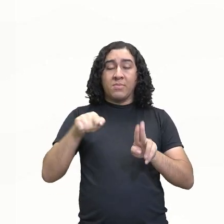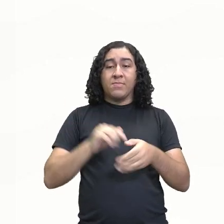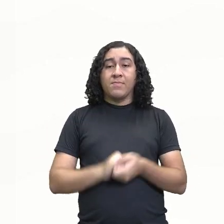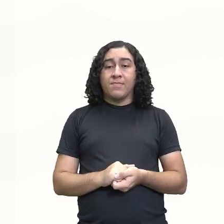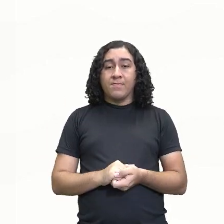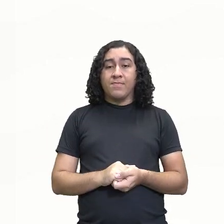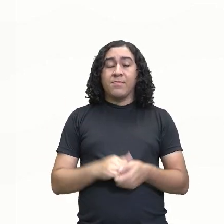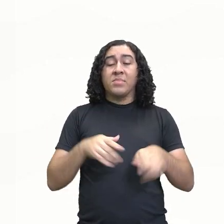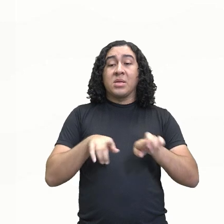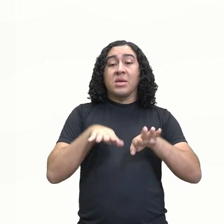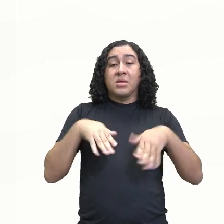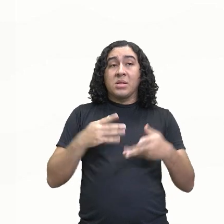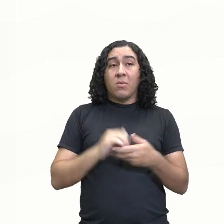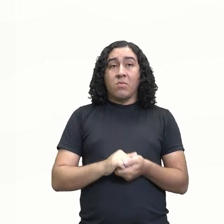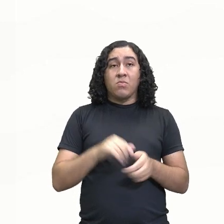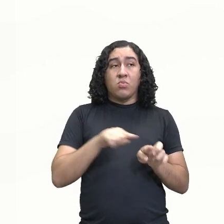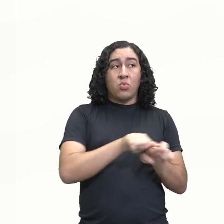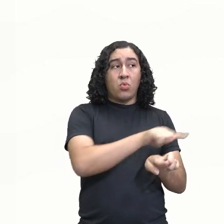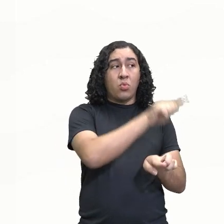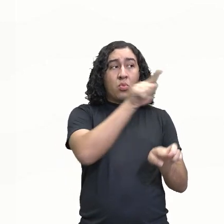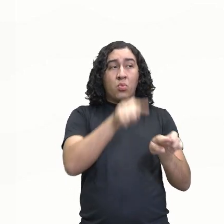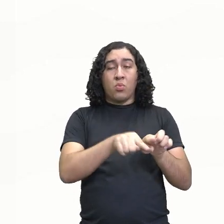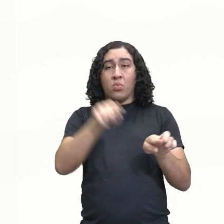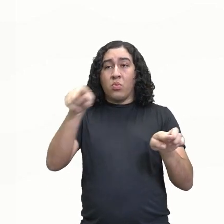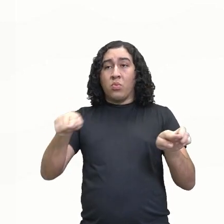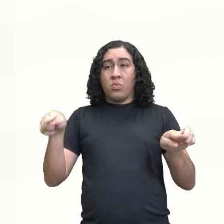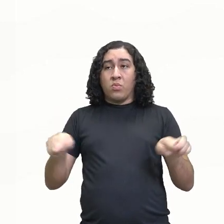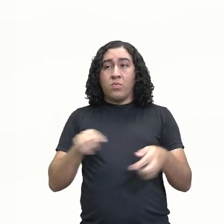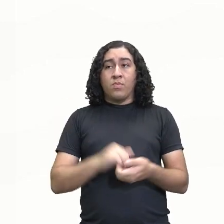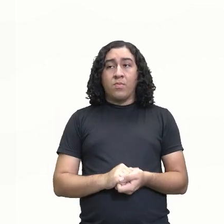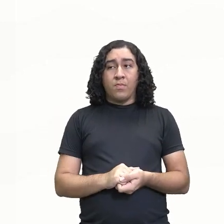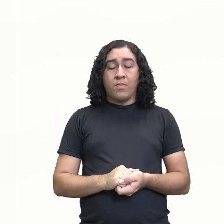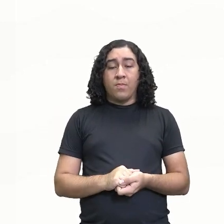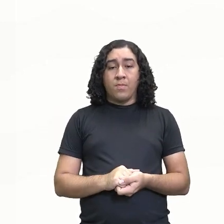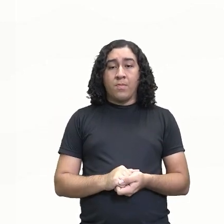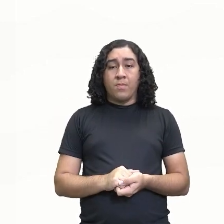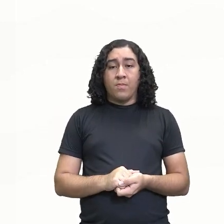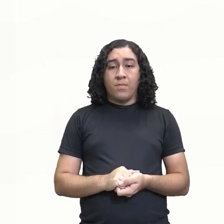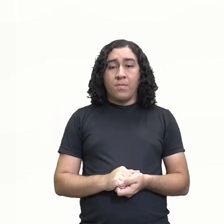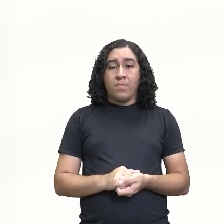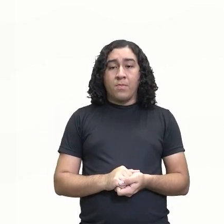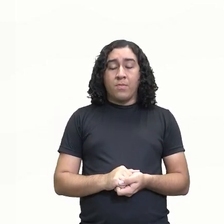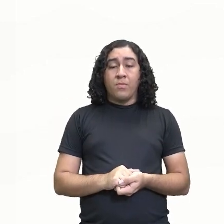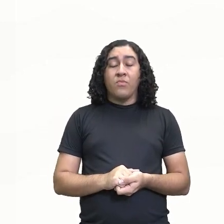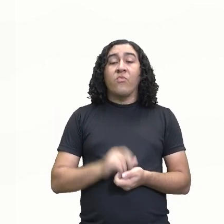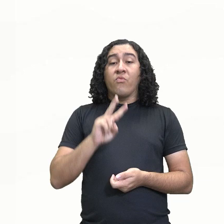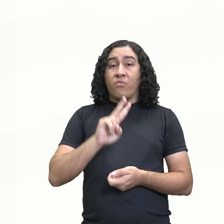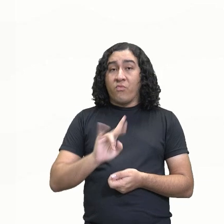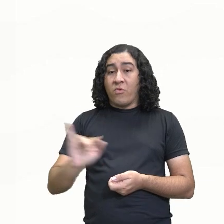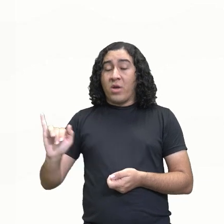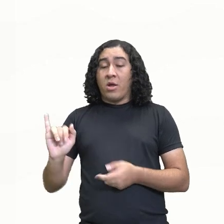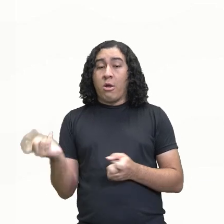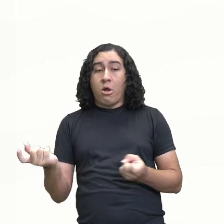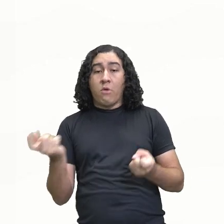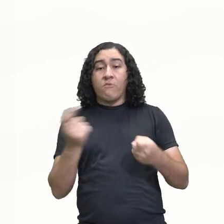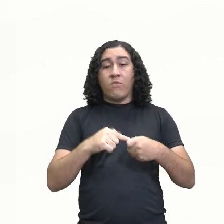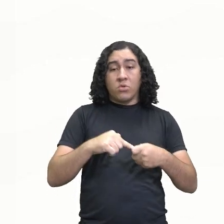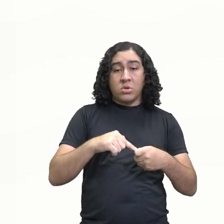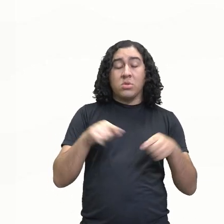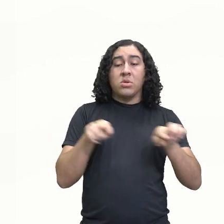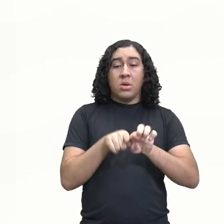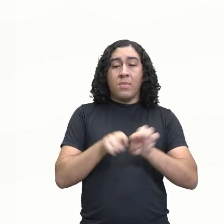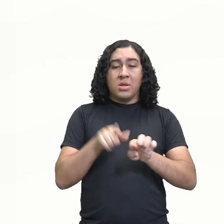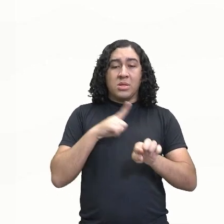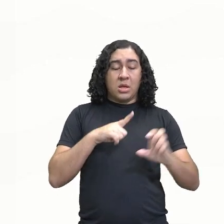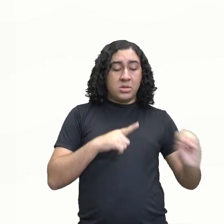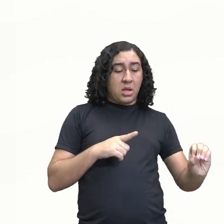ondinha, vai, ou aqui no caso, vem e vai, até sair do zero e